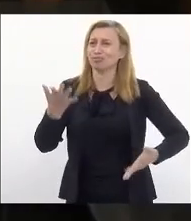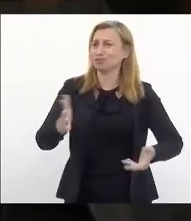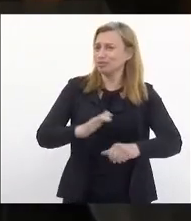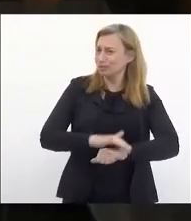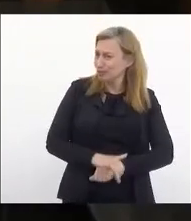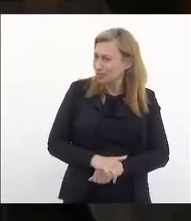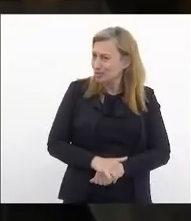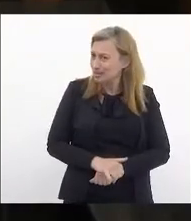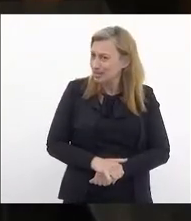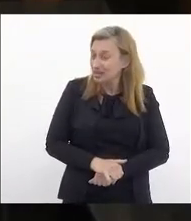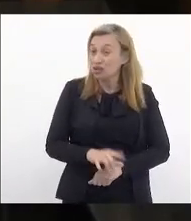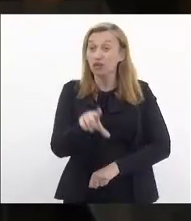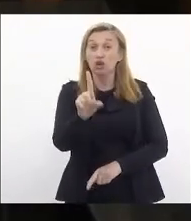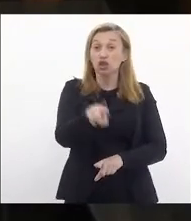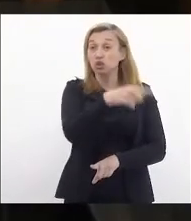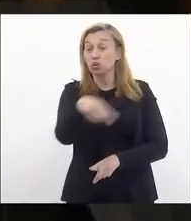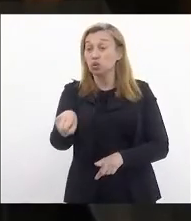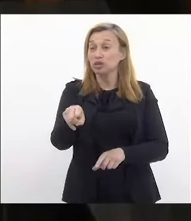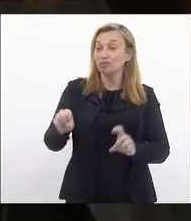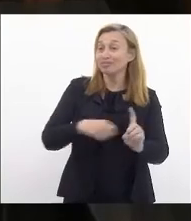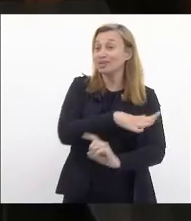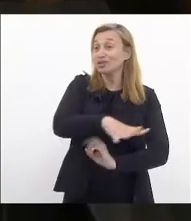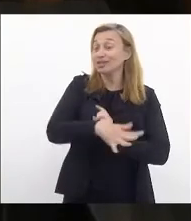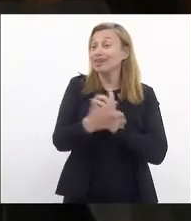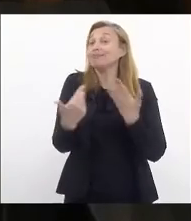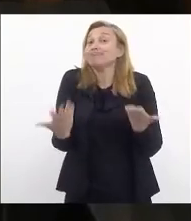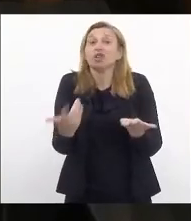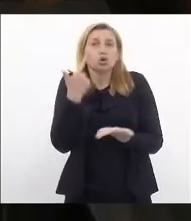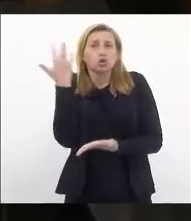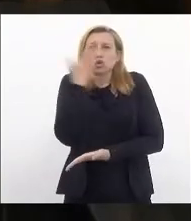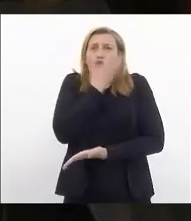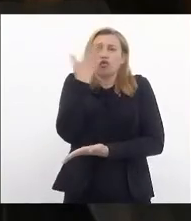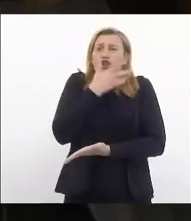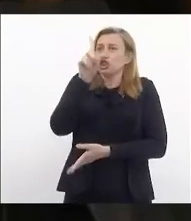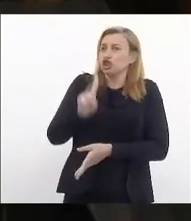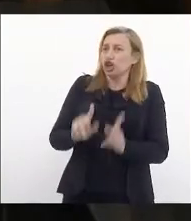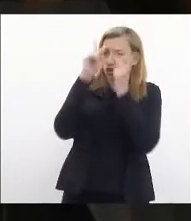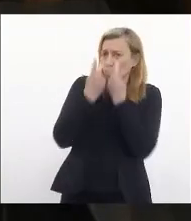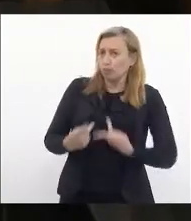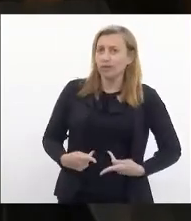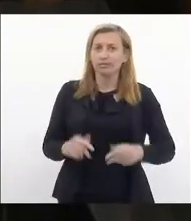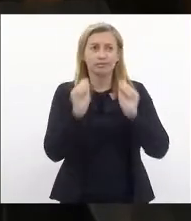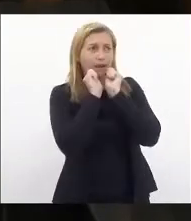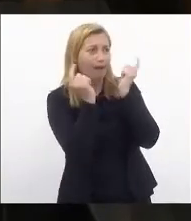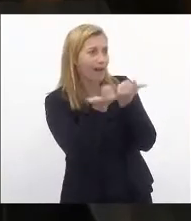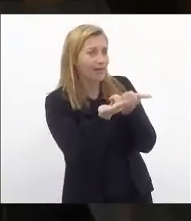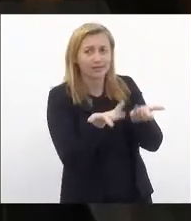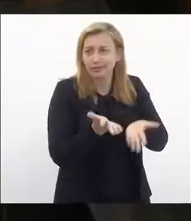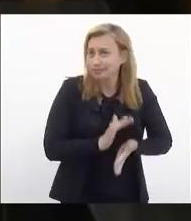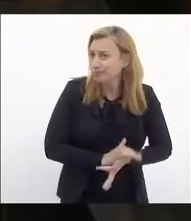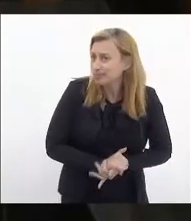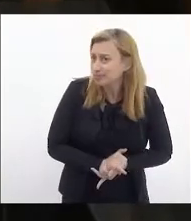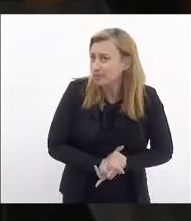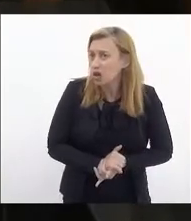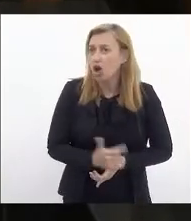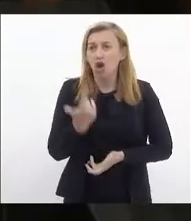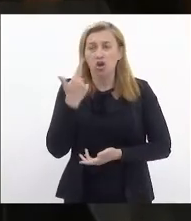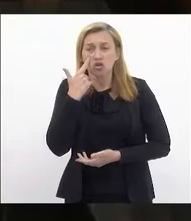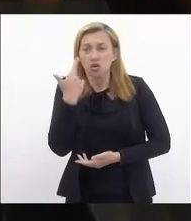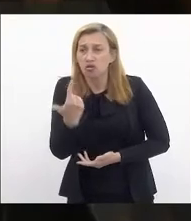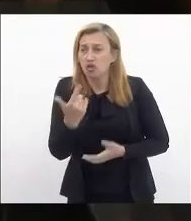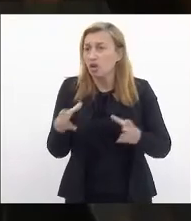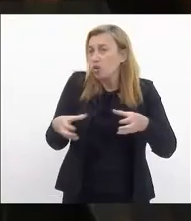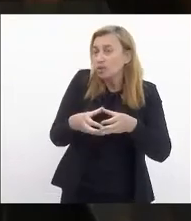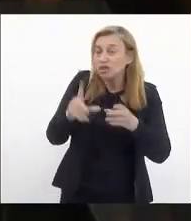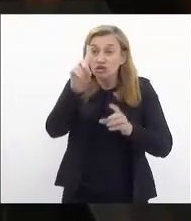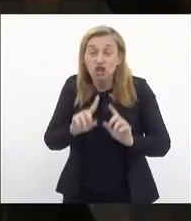que foram excluídos da sociedade eu não vi direitos humanos da ALEGES eu não vi a comissão direitos